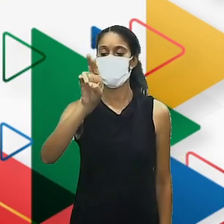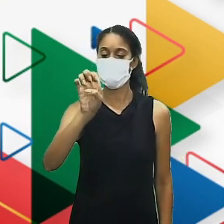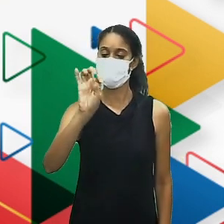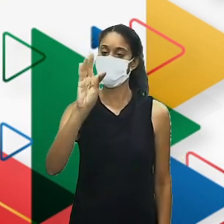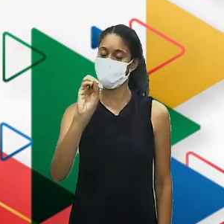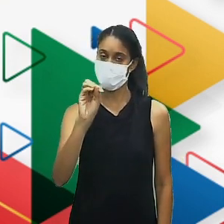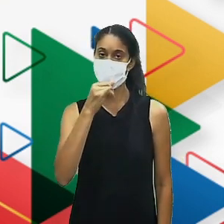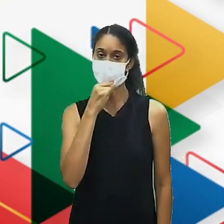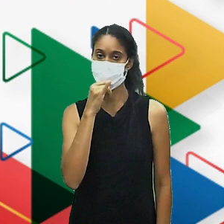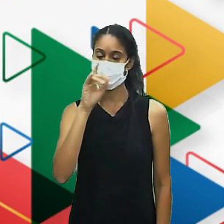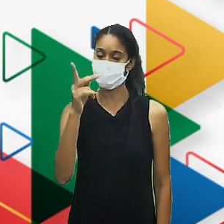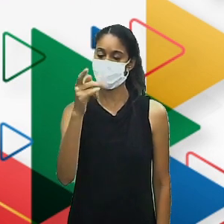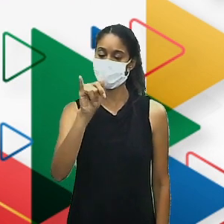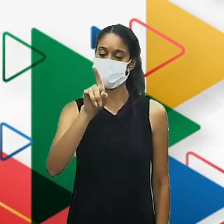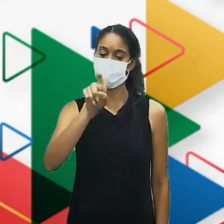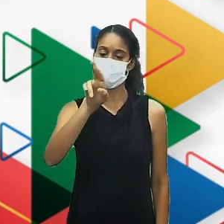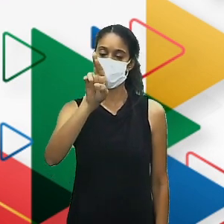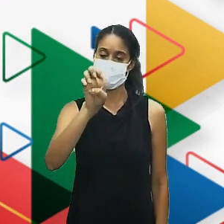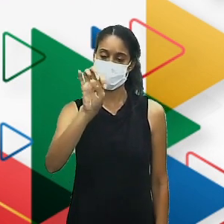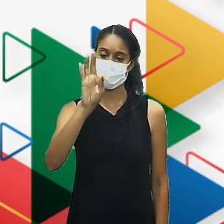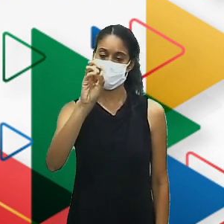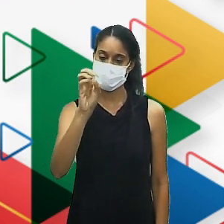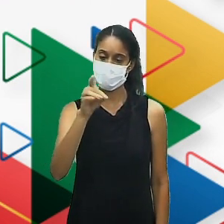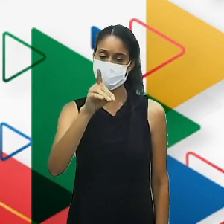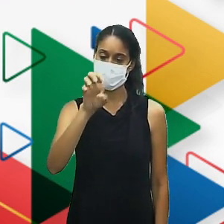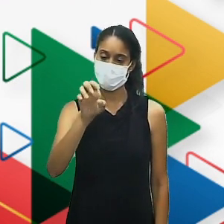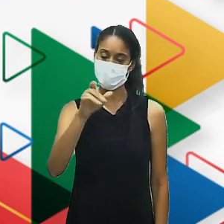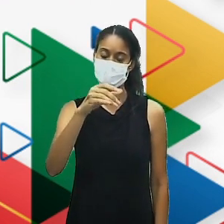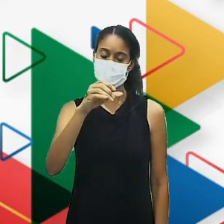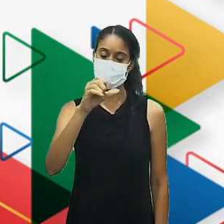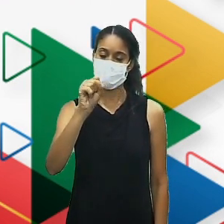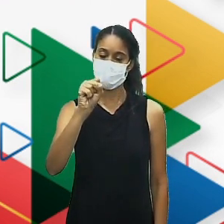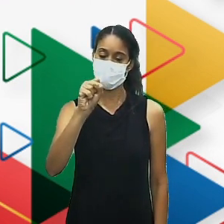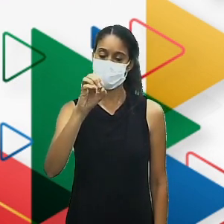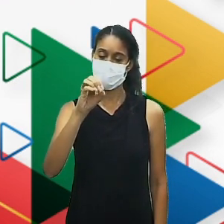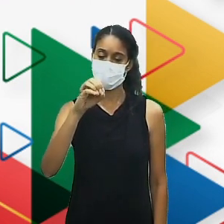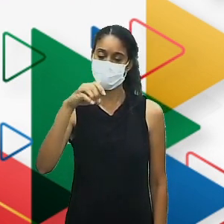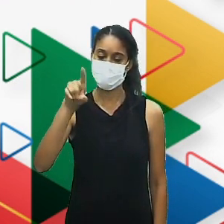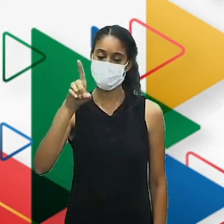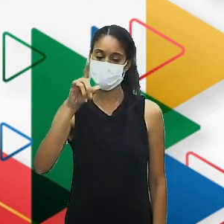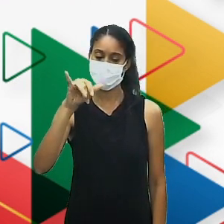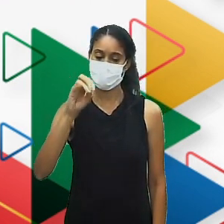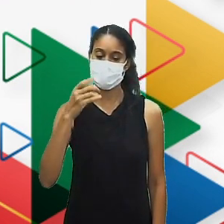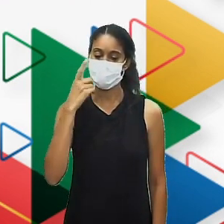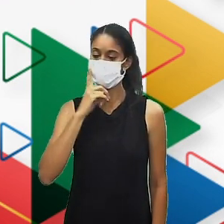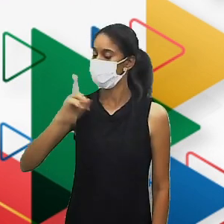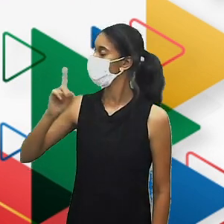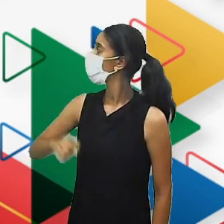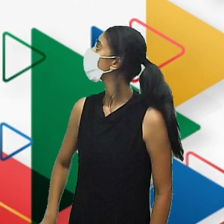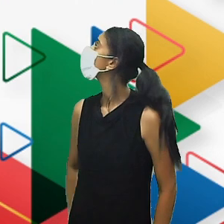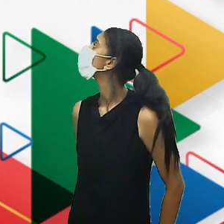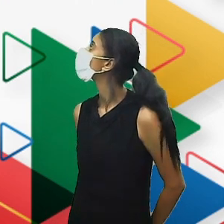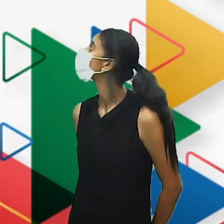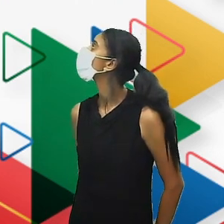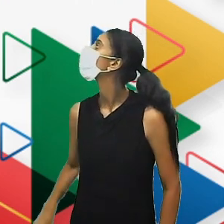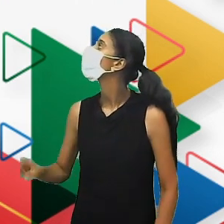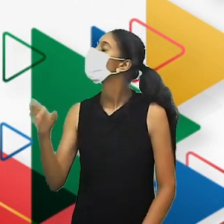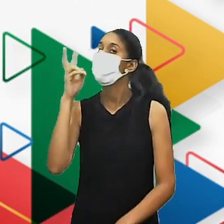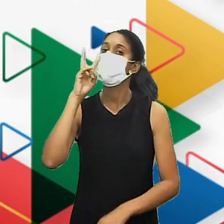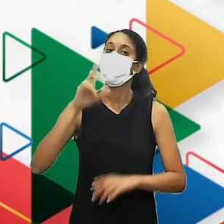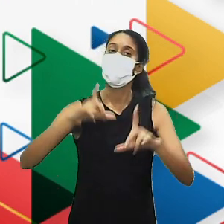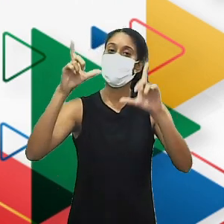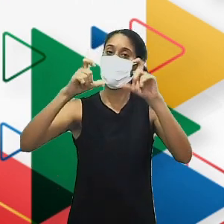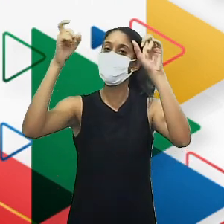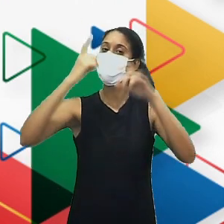exemplo, hidreto de sódio, NaH. Coloquei aqui alguma coisa? Não coloquei, coloquei só a marcação para você printar a tela